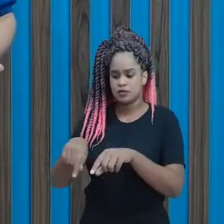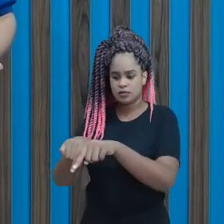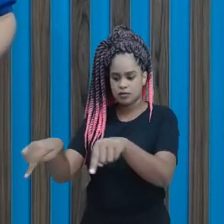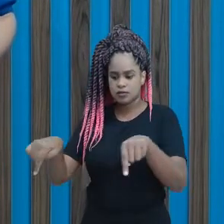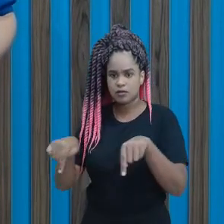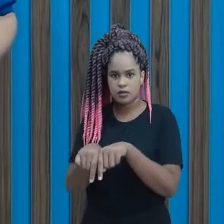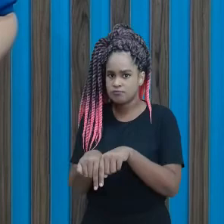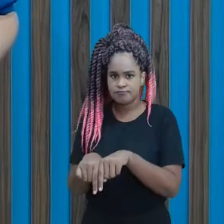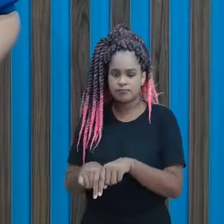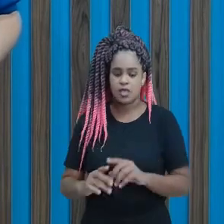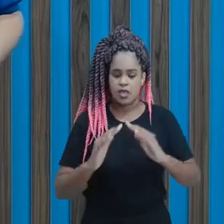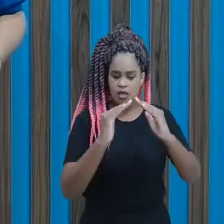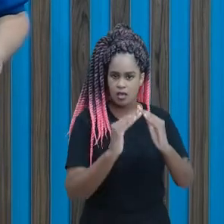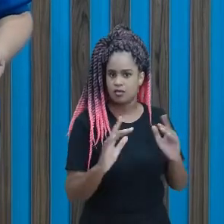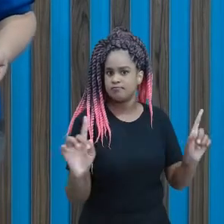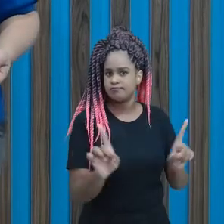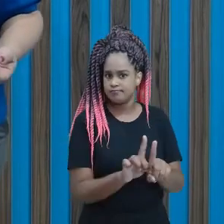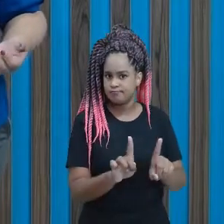em casa.